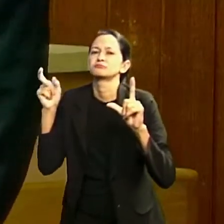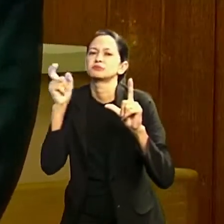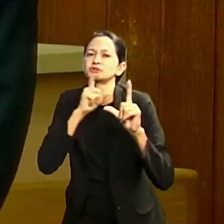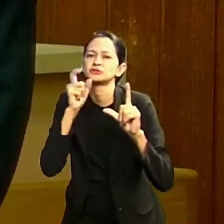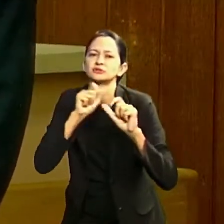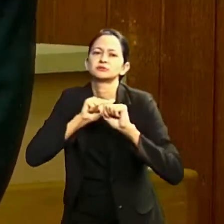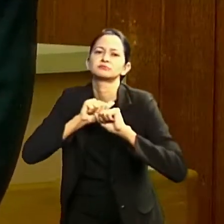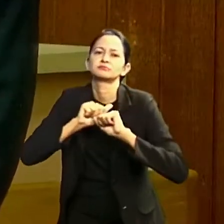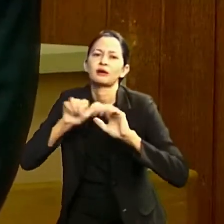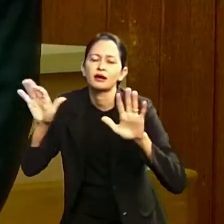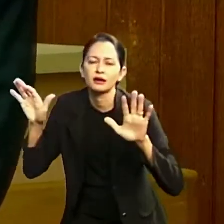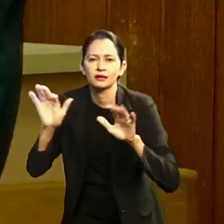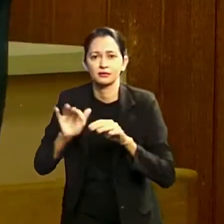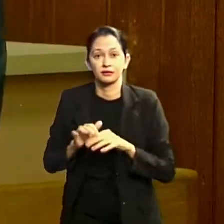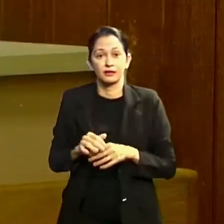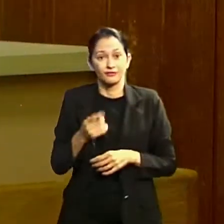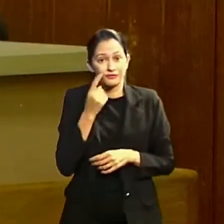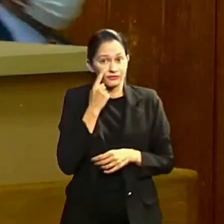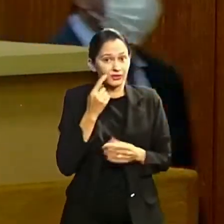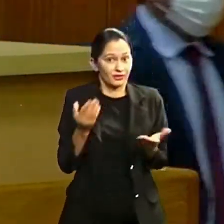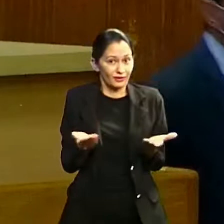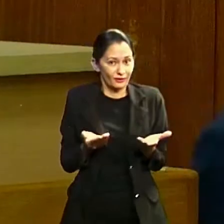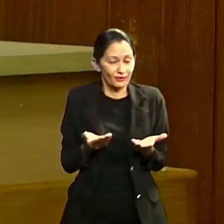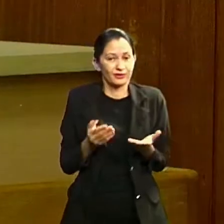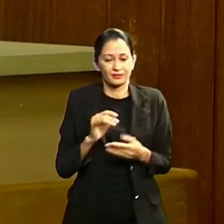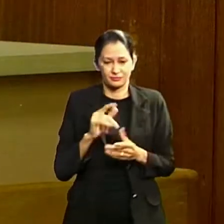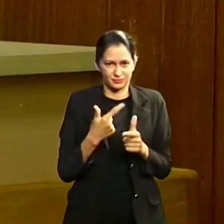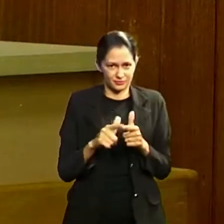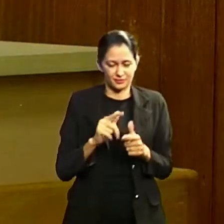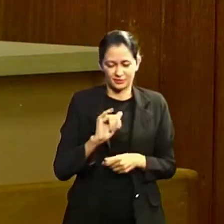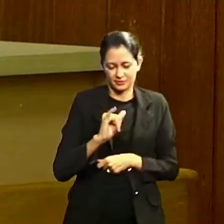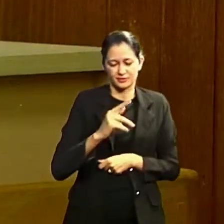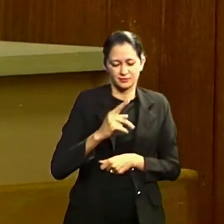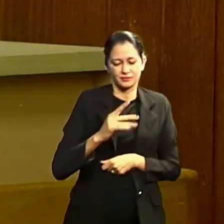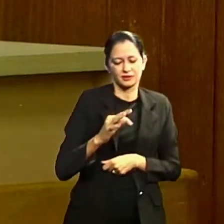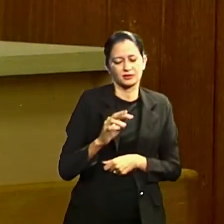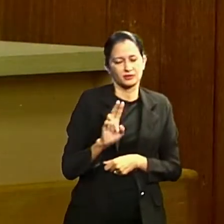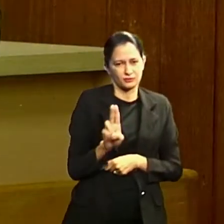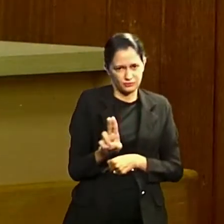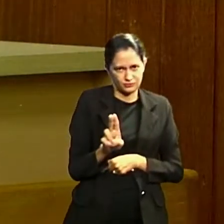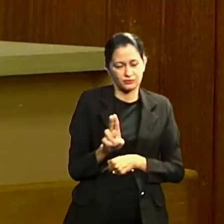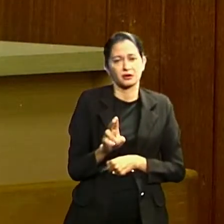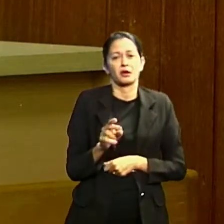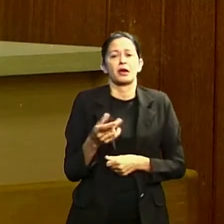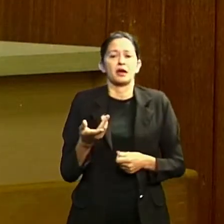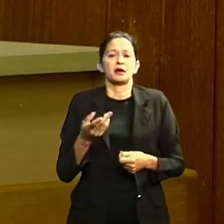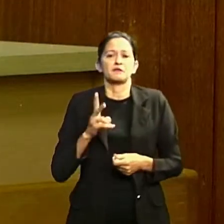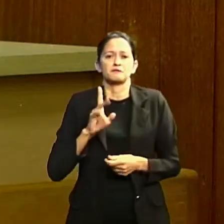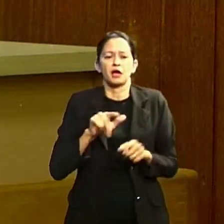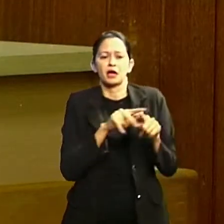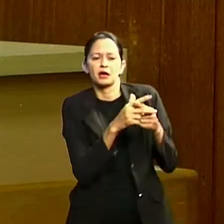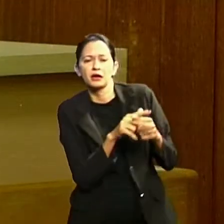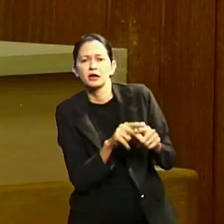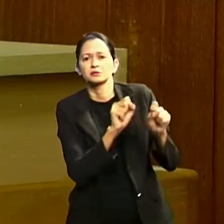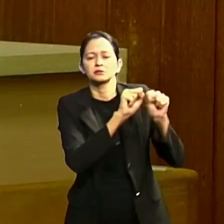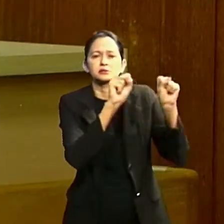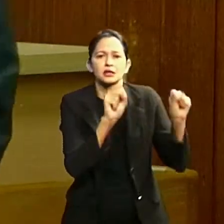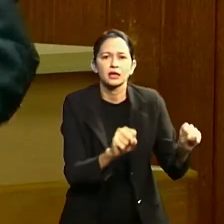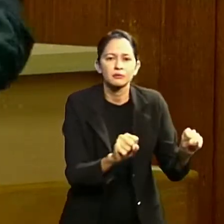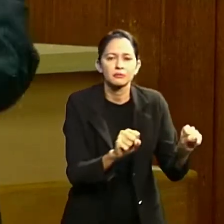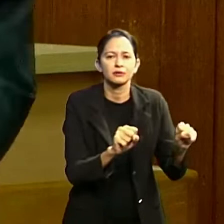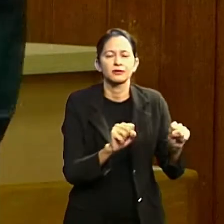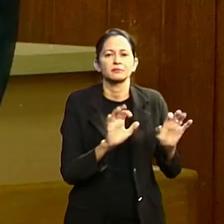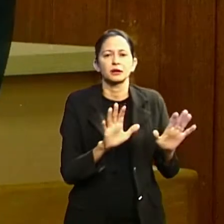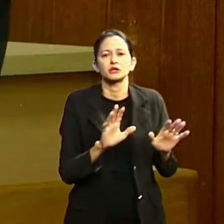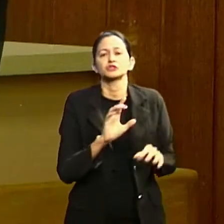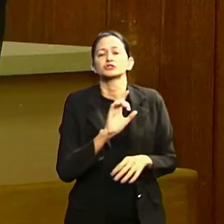vimos agora há pouco, a questão do IPTU. O IPTU, o prefeito disse que ia fazer a revisão, mas só pode